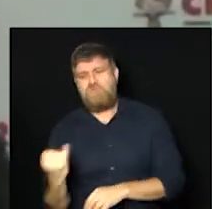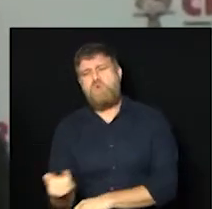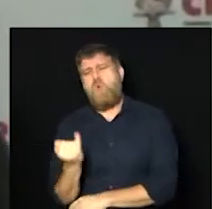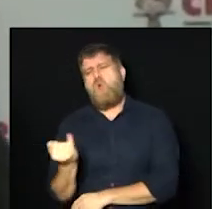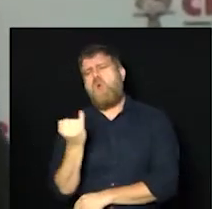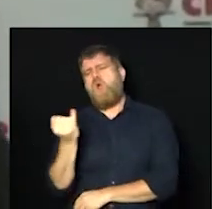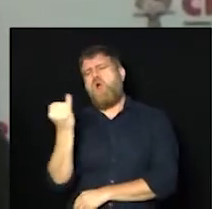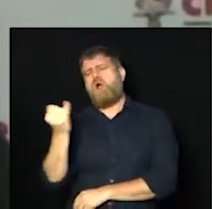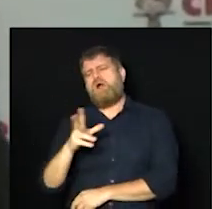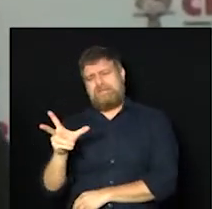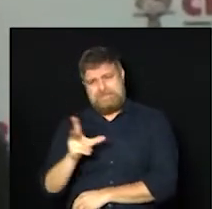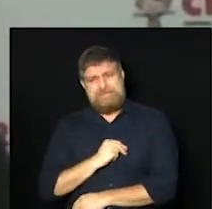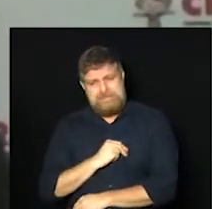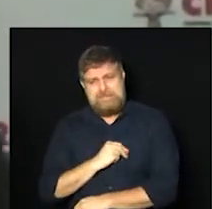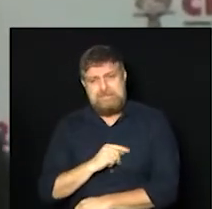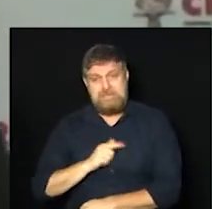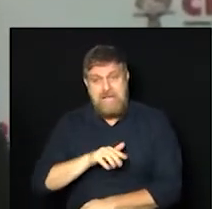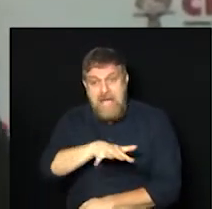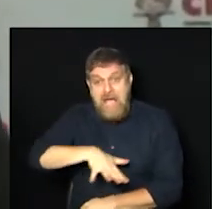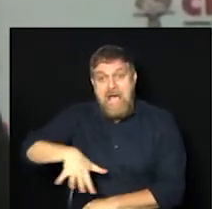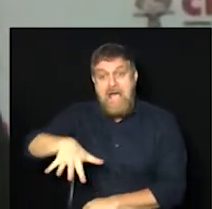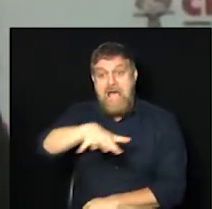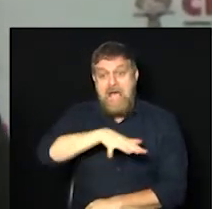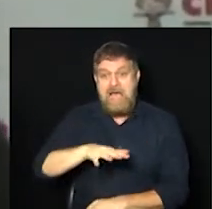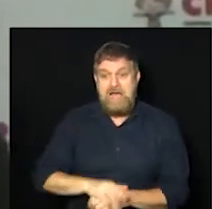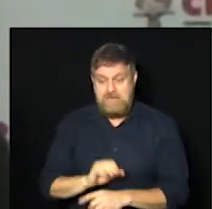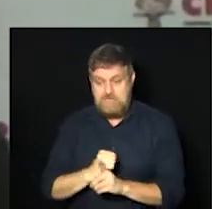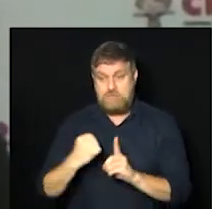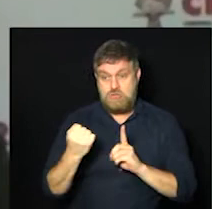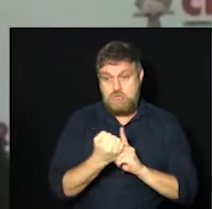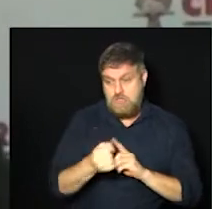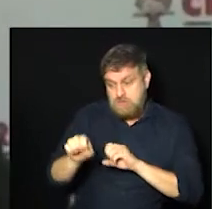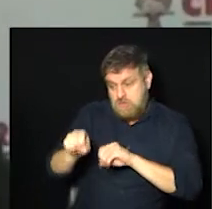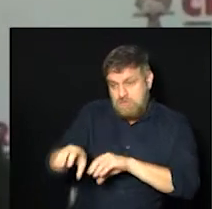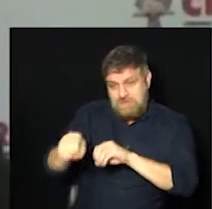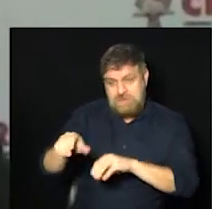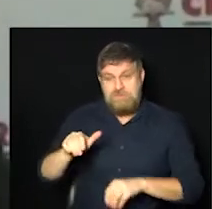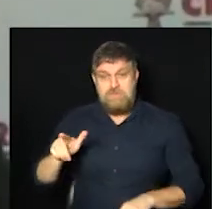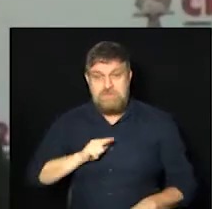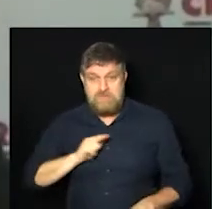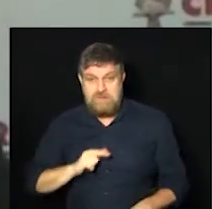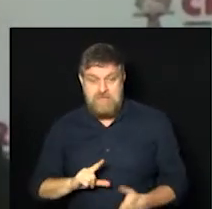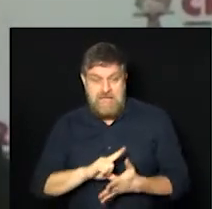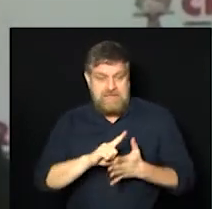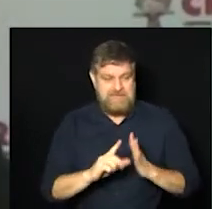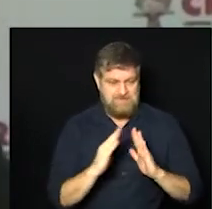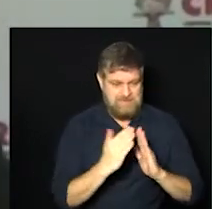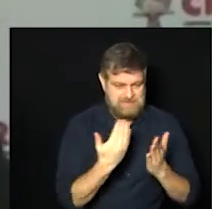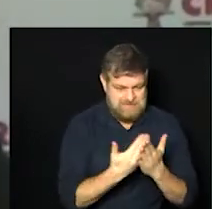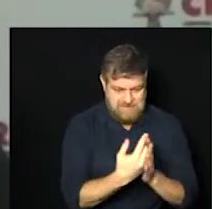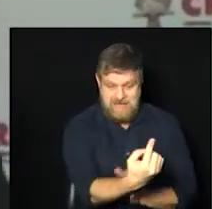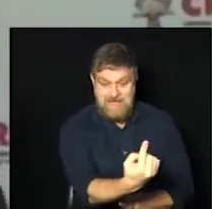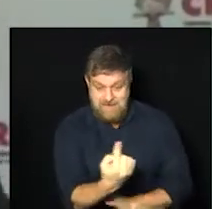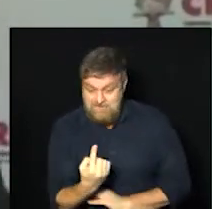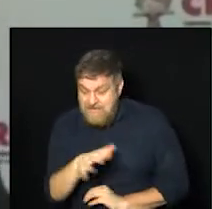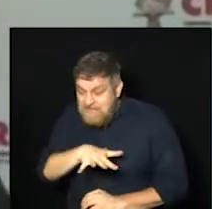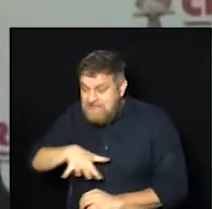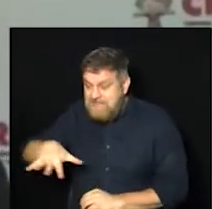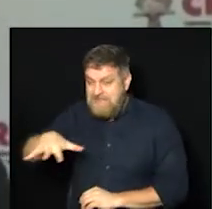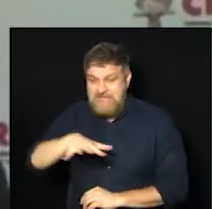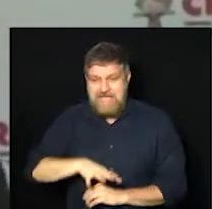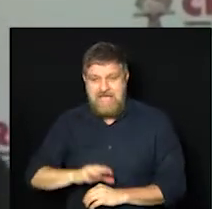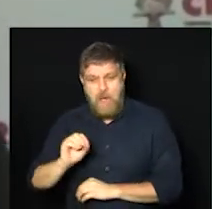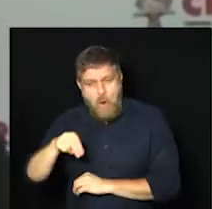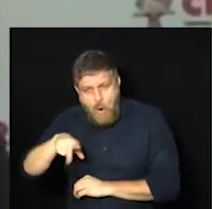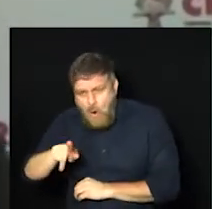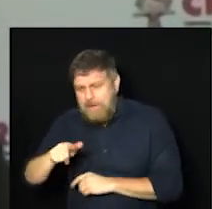né? As redes socioeducativas, que são as atividades alternadas às escolas, né, no nosso município, fazem trabalhos